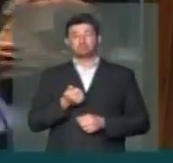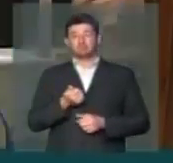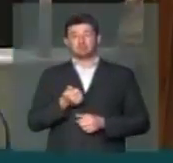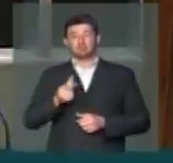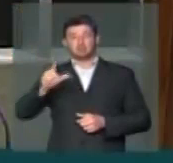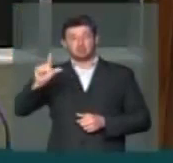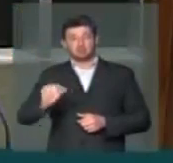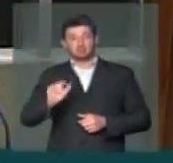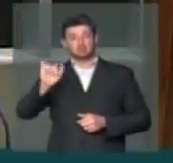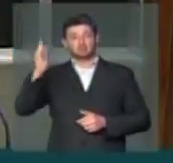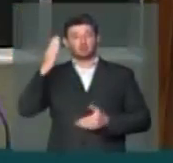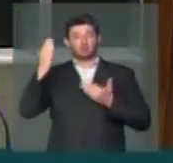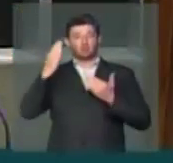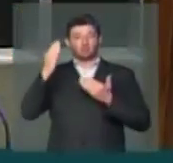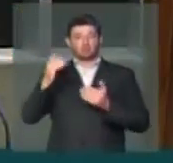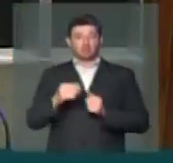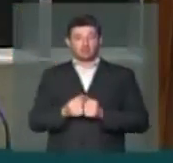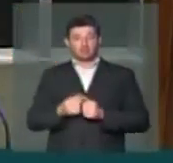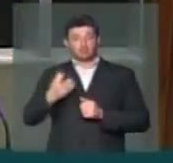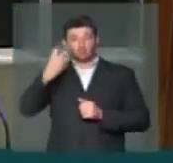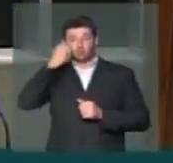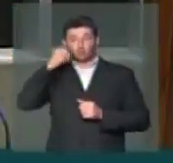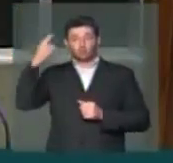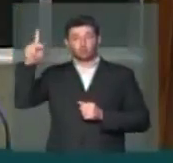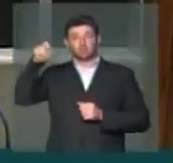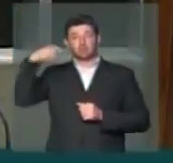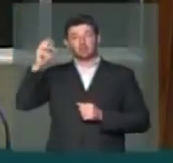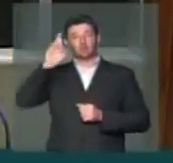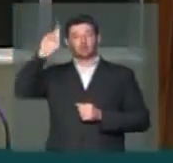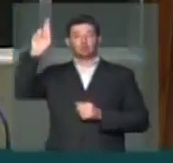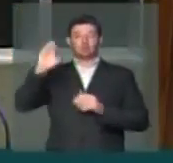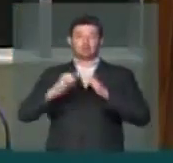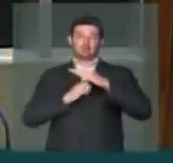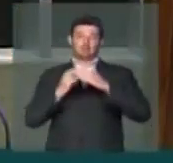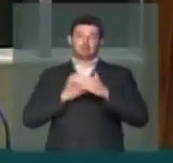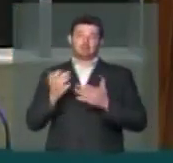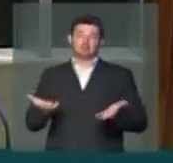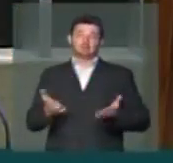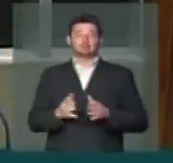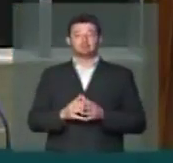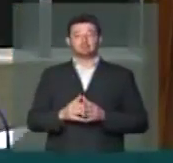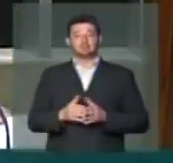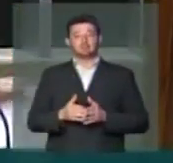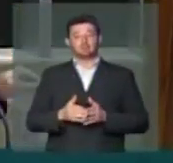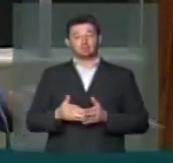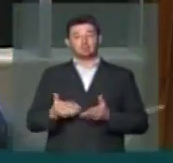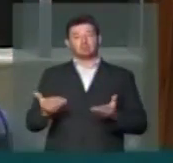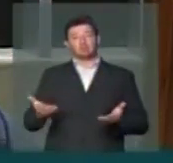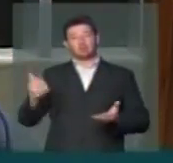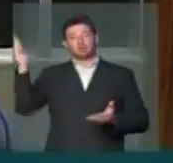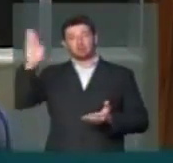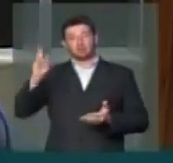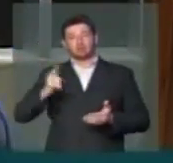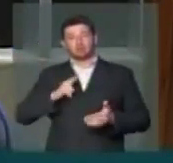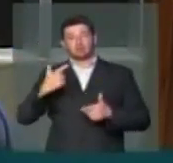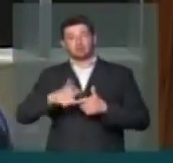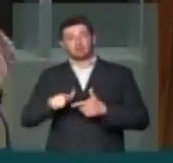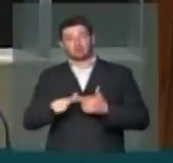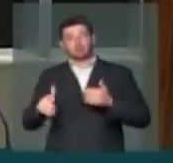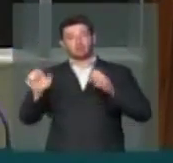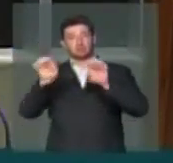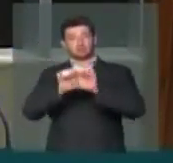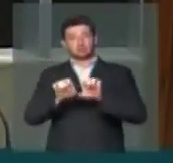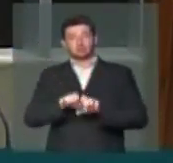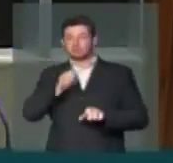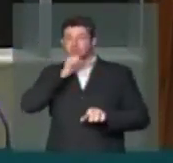relação à remuneração dos lucros do capital. Portanto, o Brasil enfrenta problemas